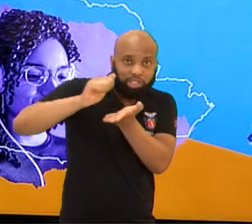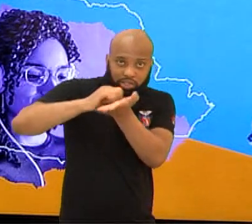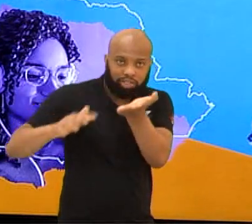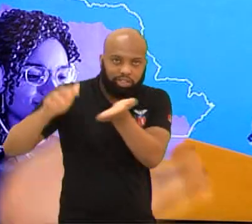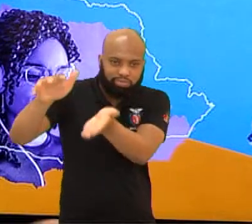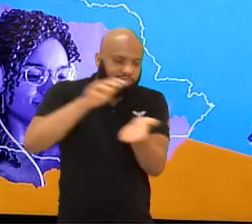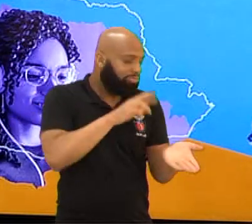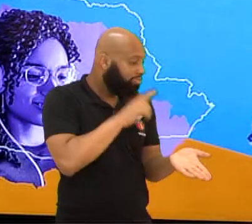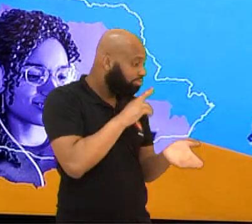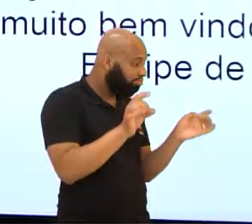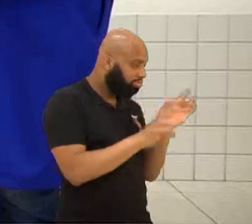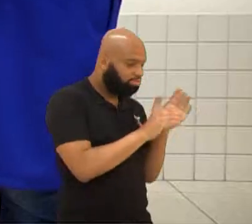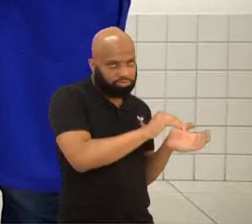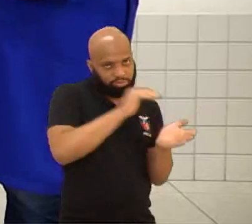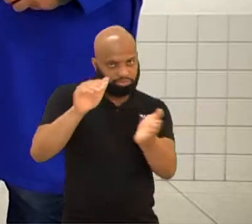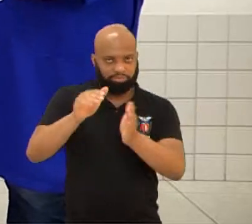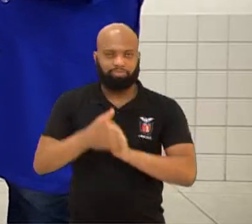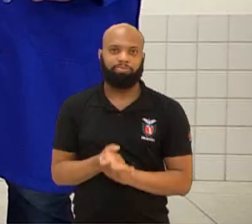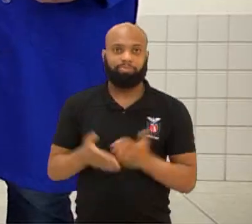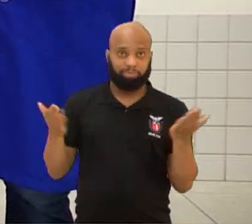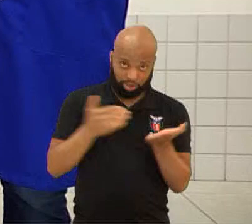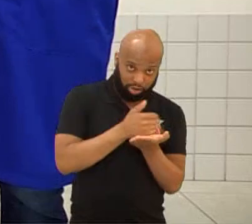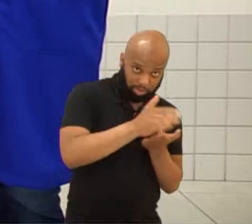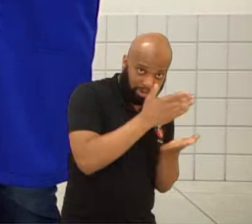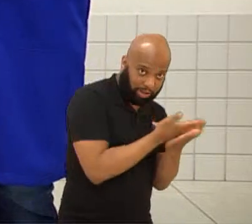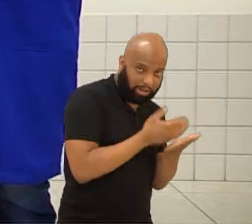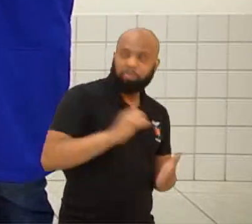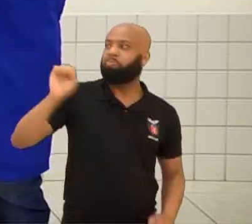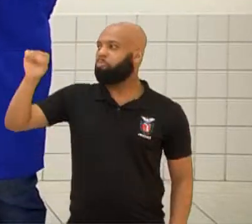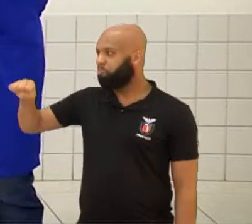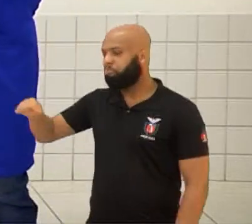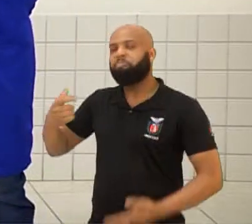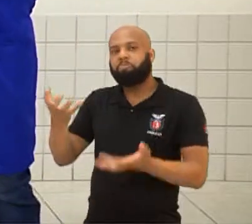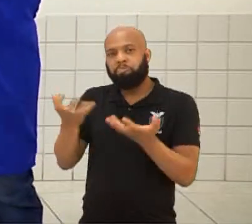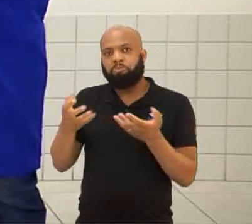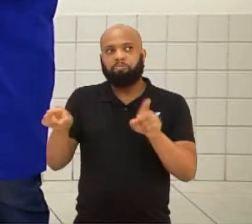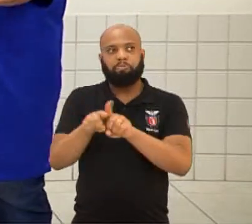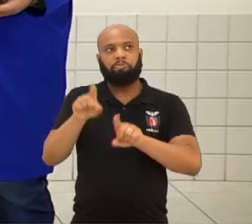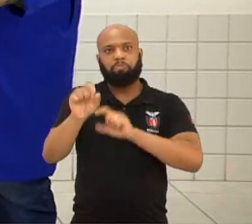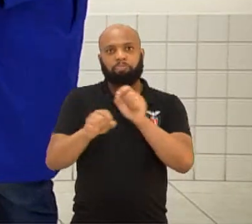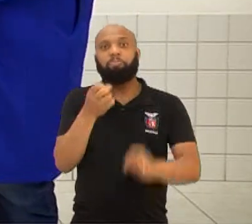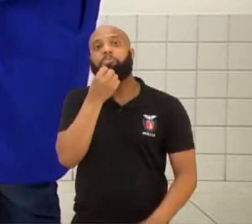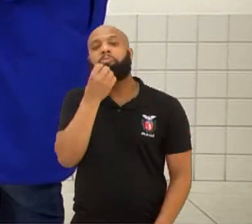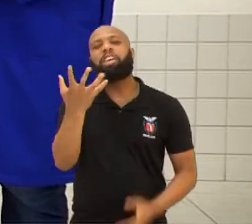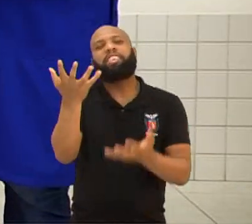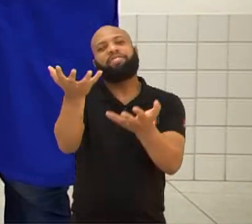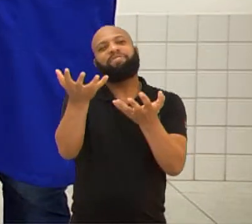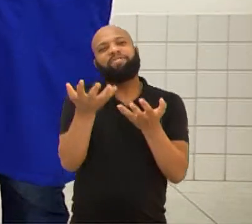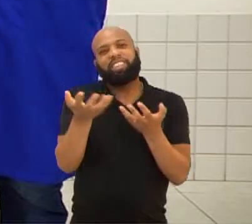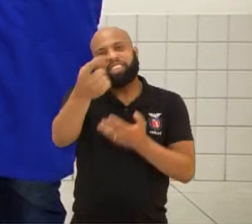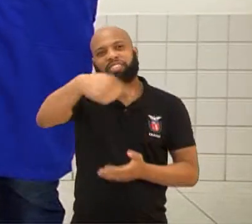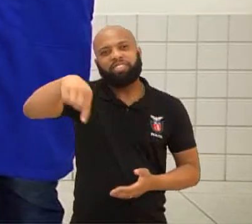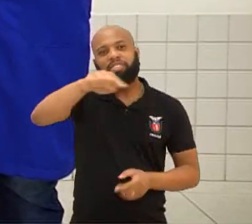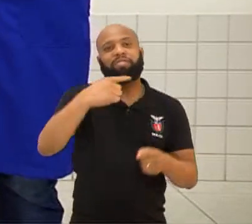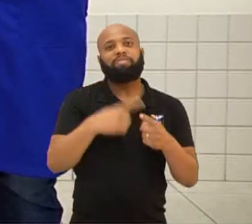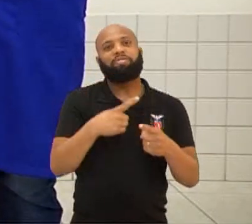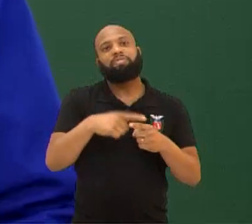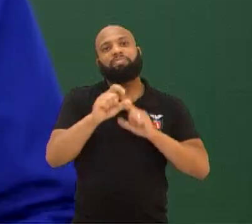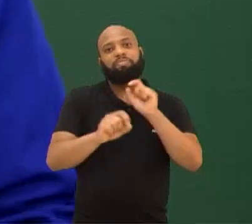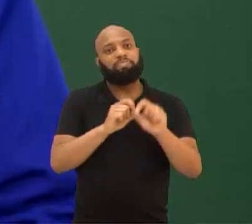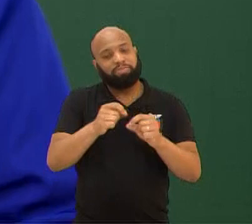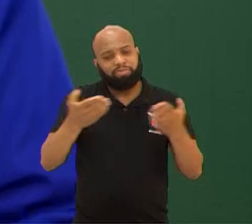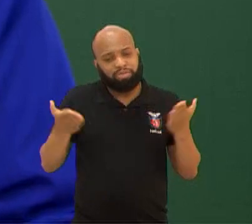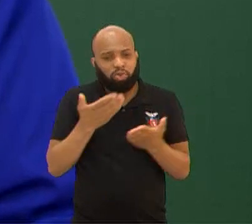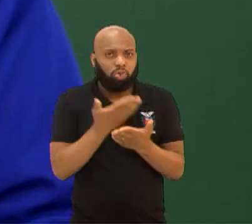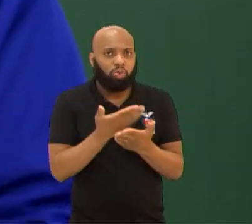nossa aula lá. Vamos lá, então, professor Jorge? Vamos lá, então. Gostaria de dar para vocês, primeiro, uma boas-vindas aqui, né? Para que nós possamos falar um pouquinho